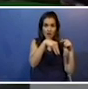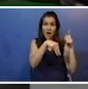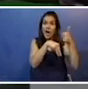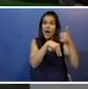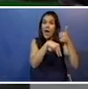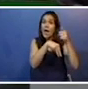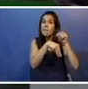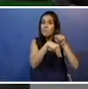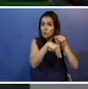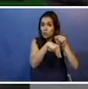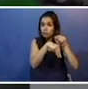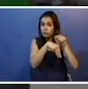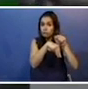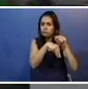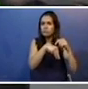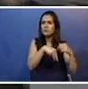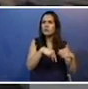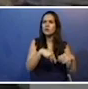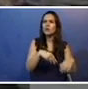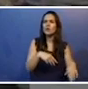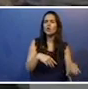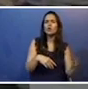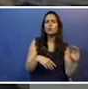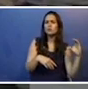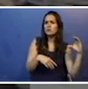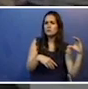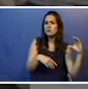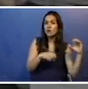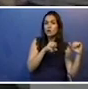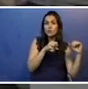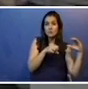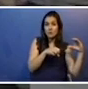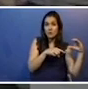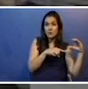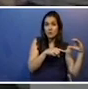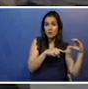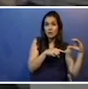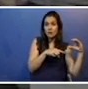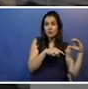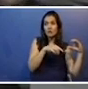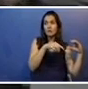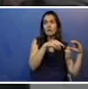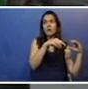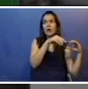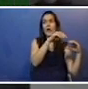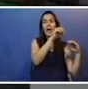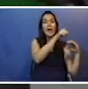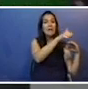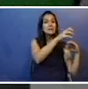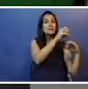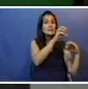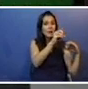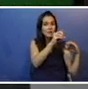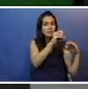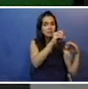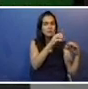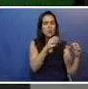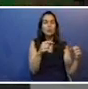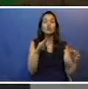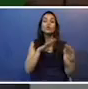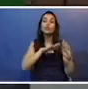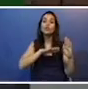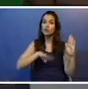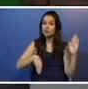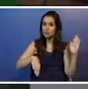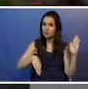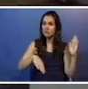de 100. Como o C aparece primeiro aqui, ó, valor menor primeiro, eu preciso subtrair,